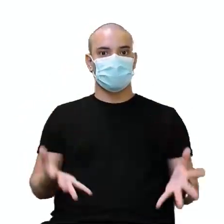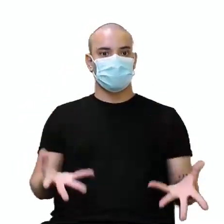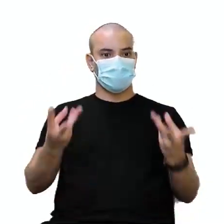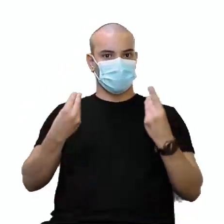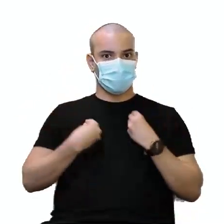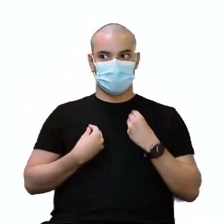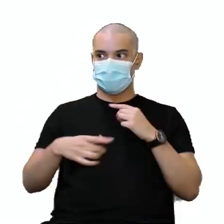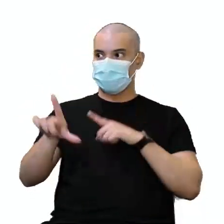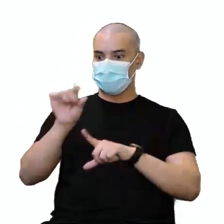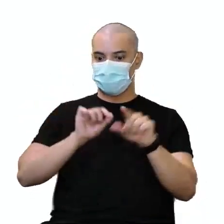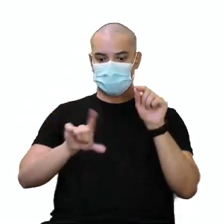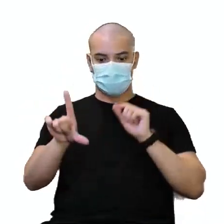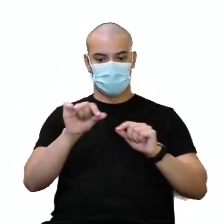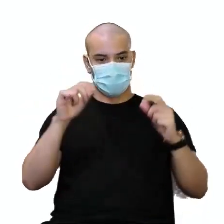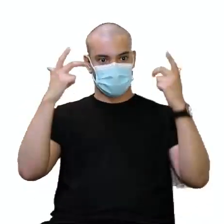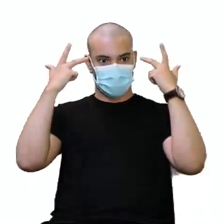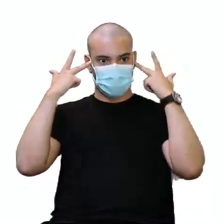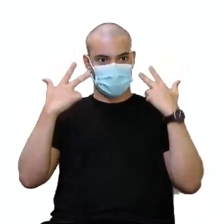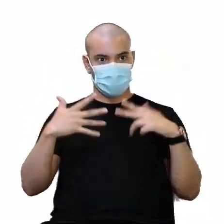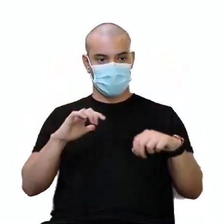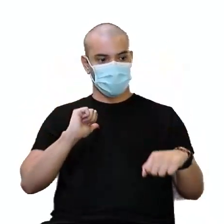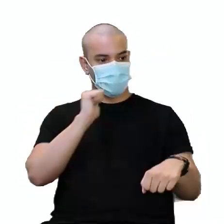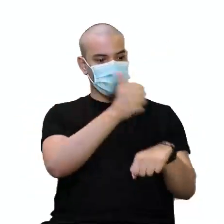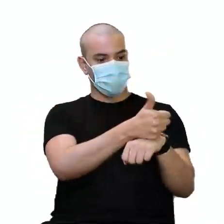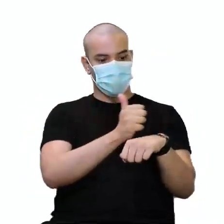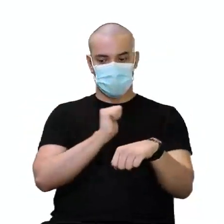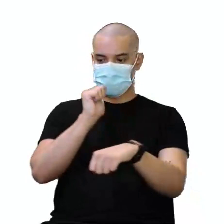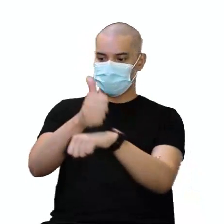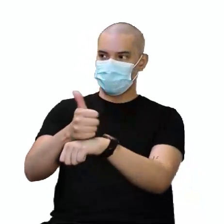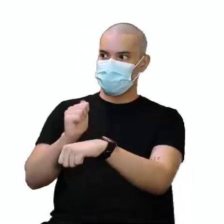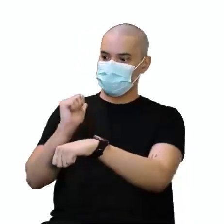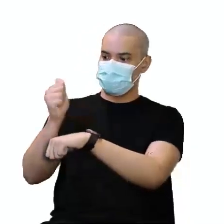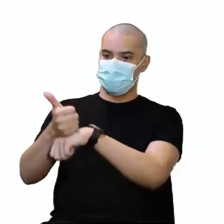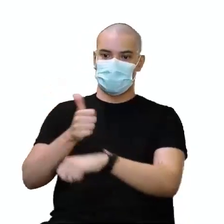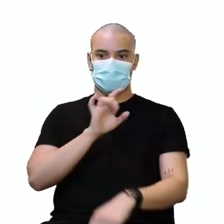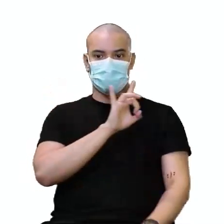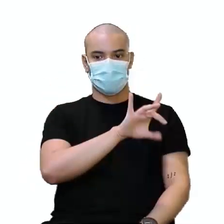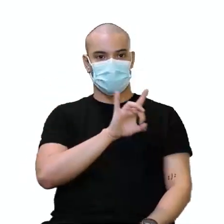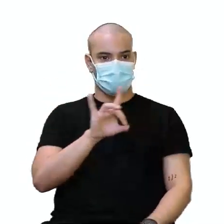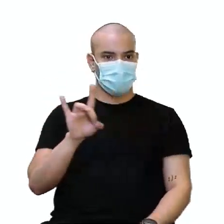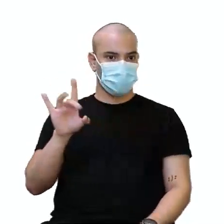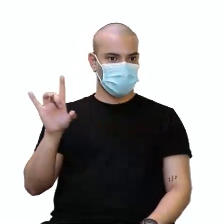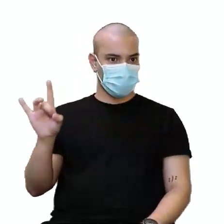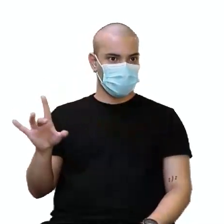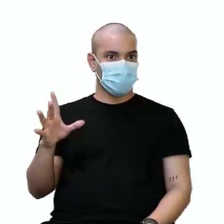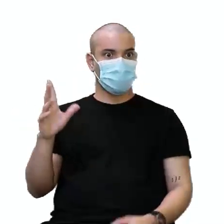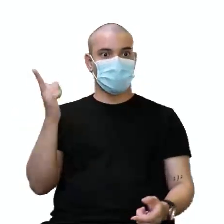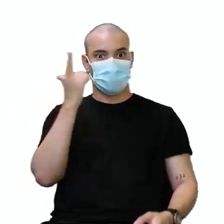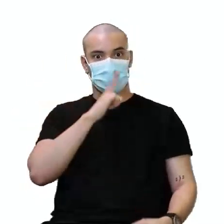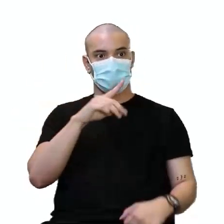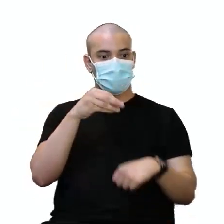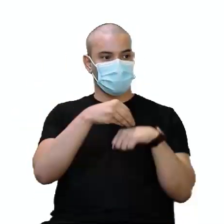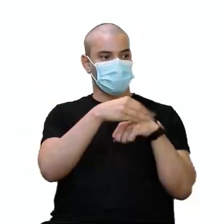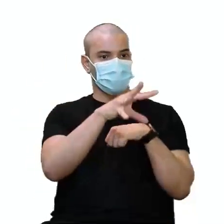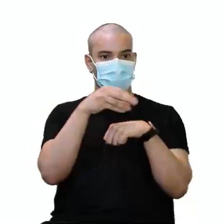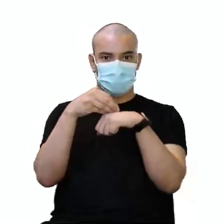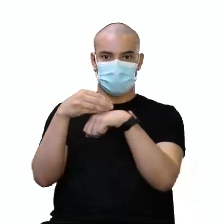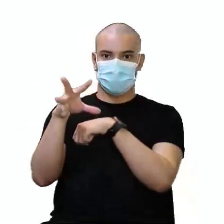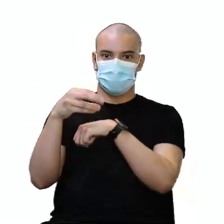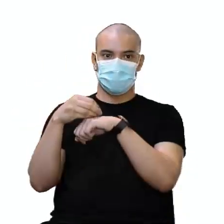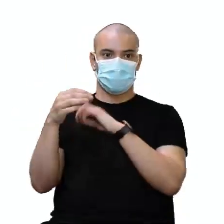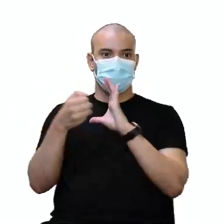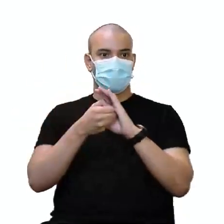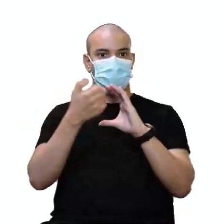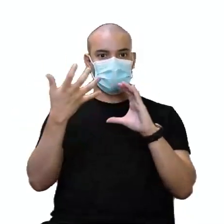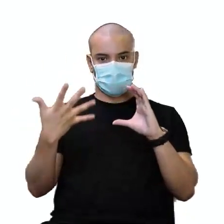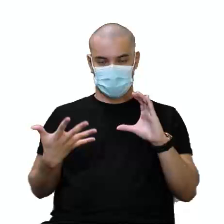a seleção natural haja sobre cada organismo, cada população, fixando e passando essas características para os seus